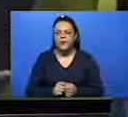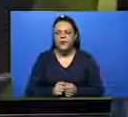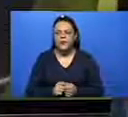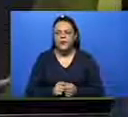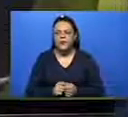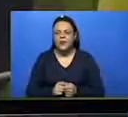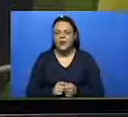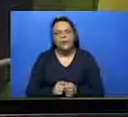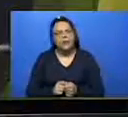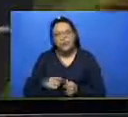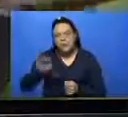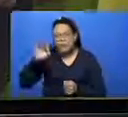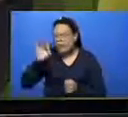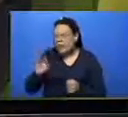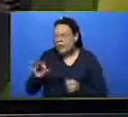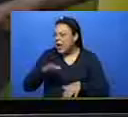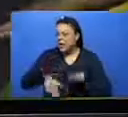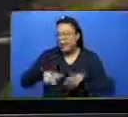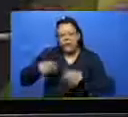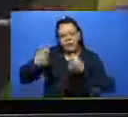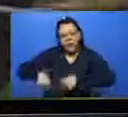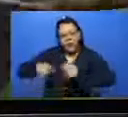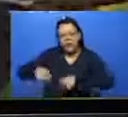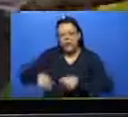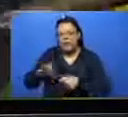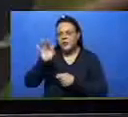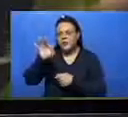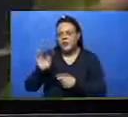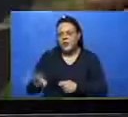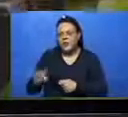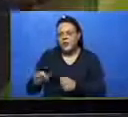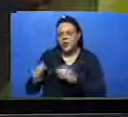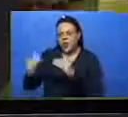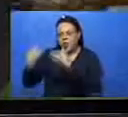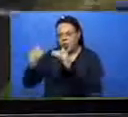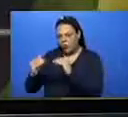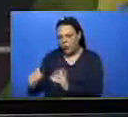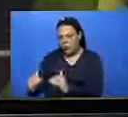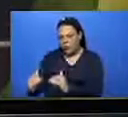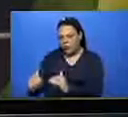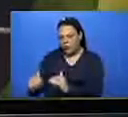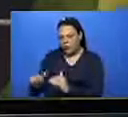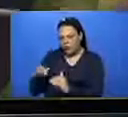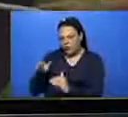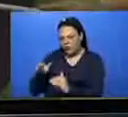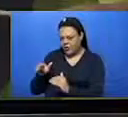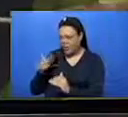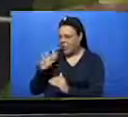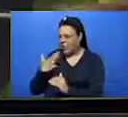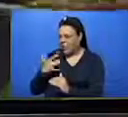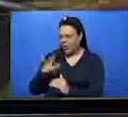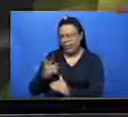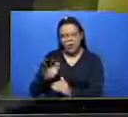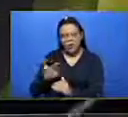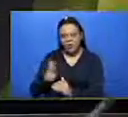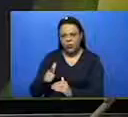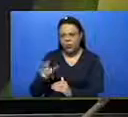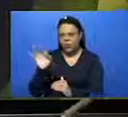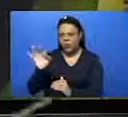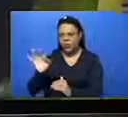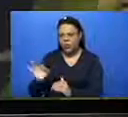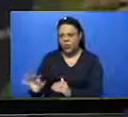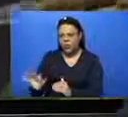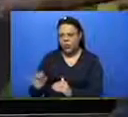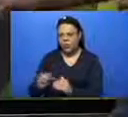ser em porcentagem. Olha o terceiro gráfico aqui, ó, água armazenada por habitante no mundo.